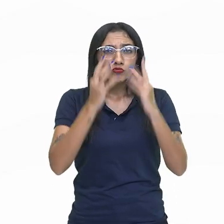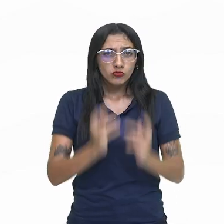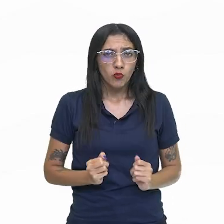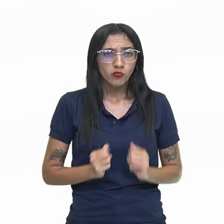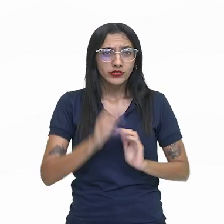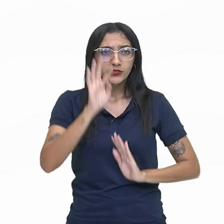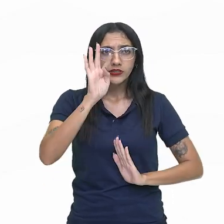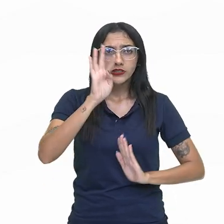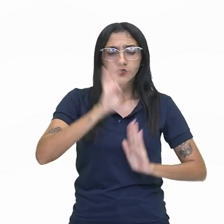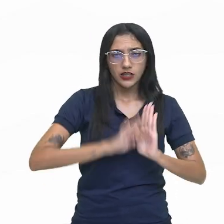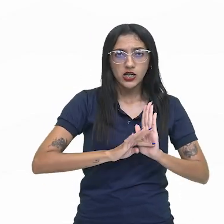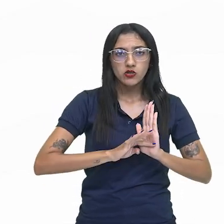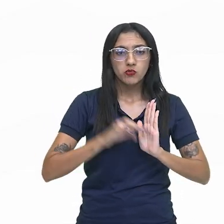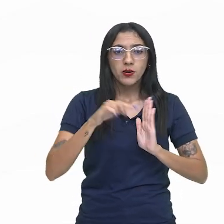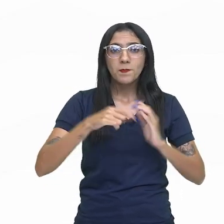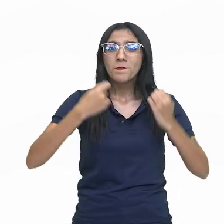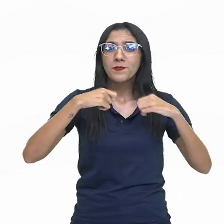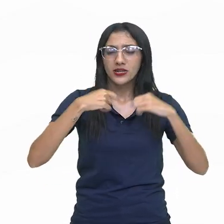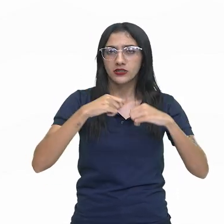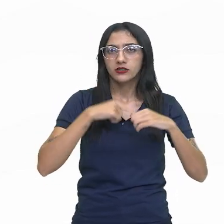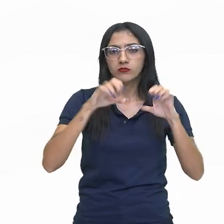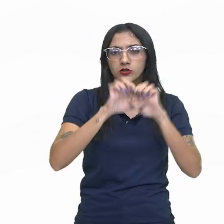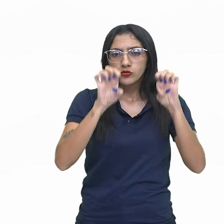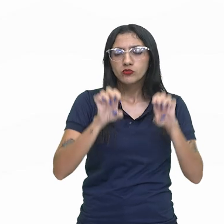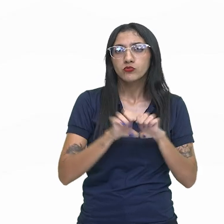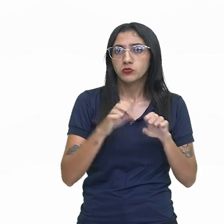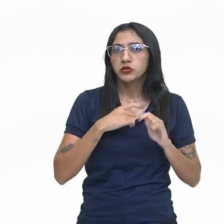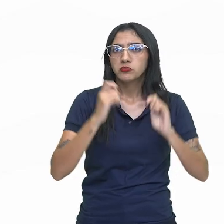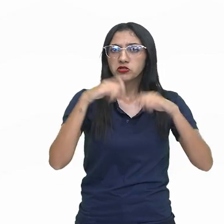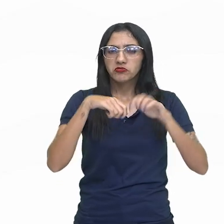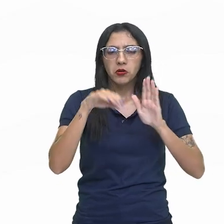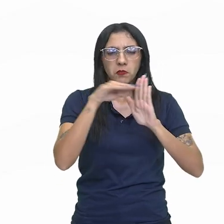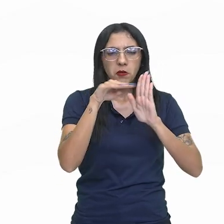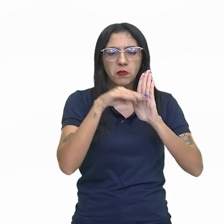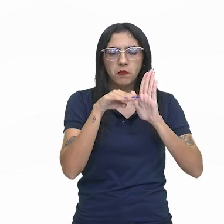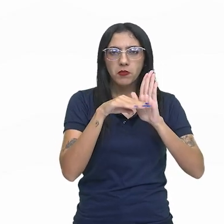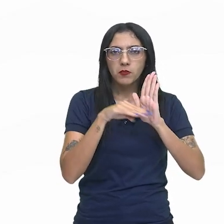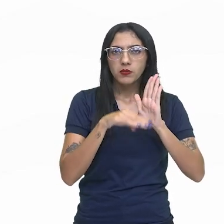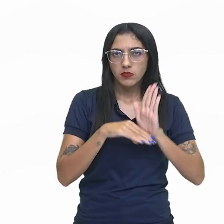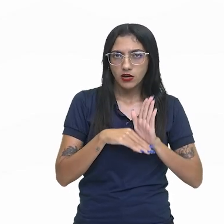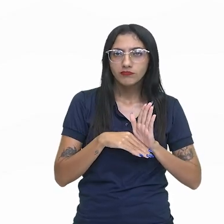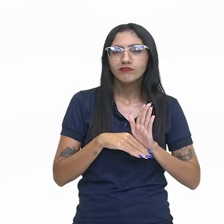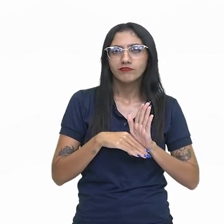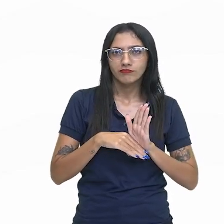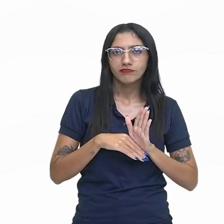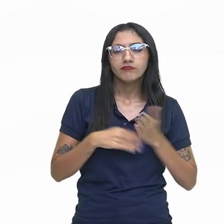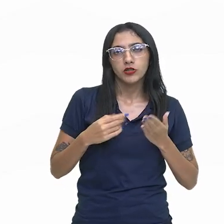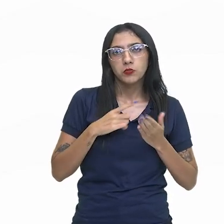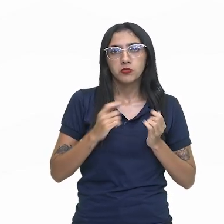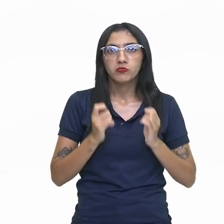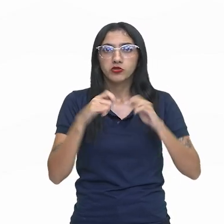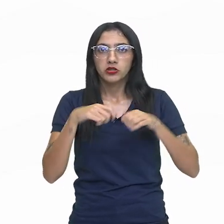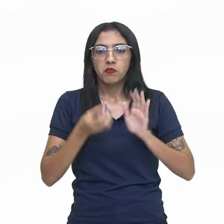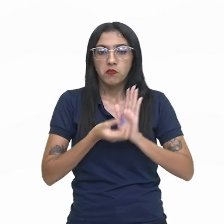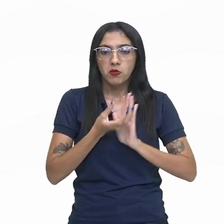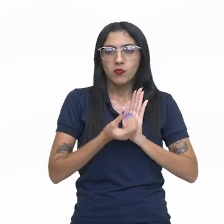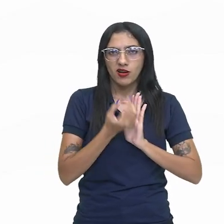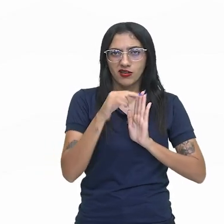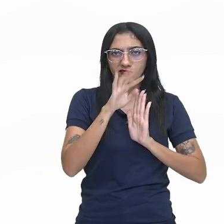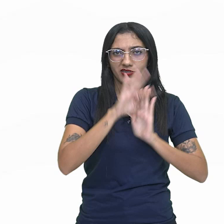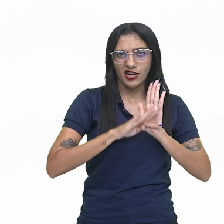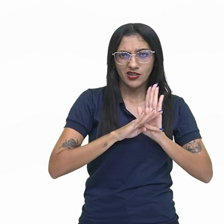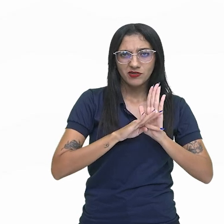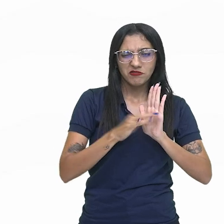ele tem que ter uma estrutura para você seguir, né? Então, para eu produzir uma notícia,